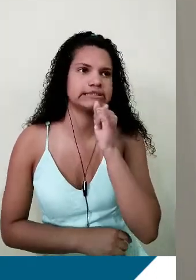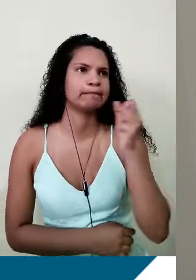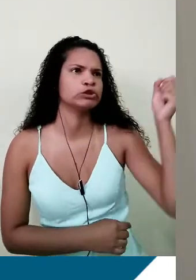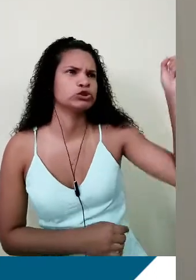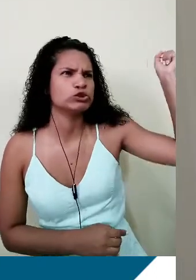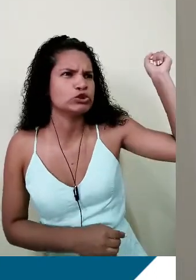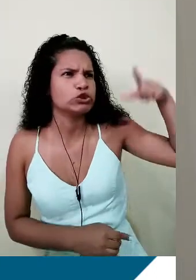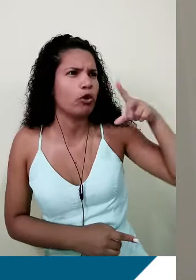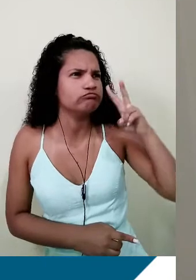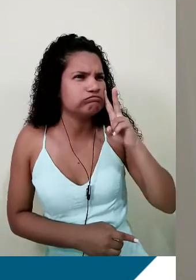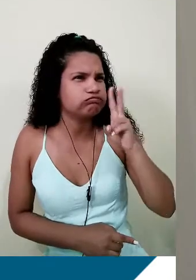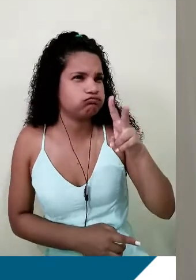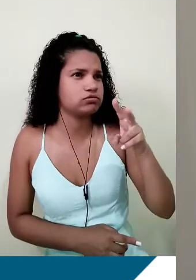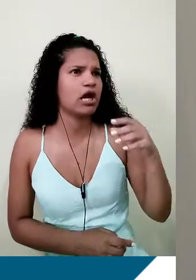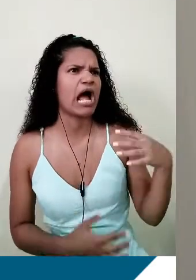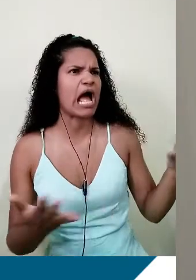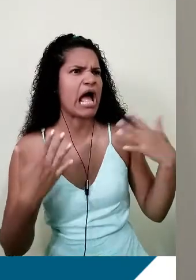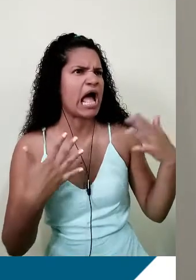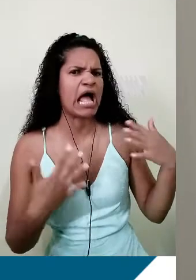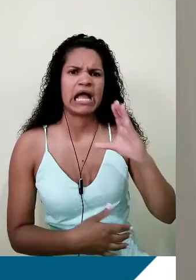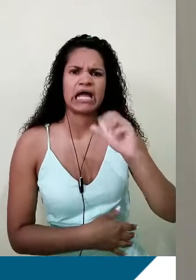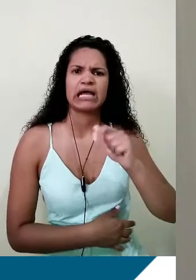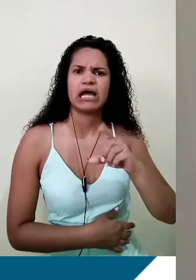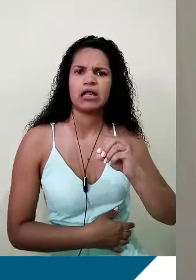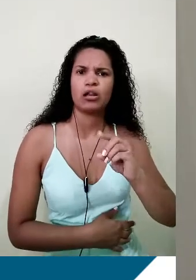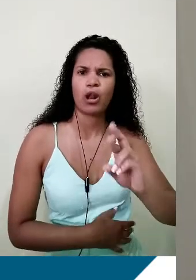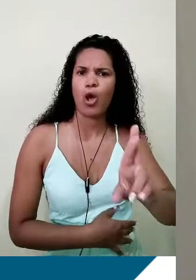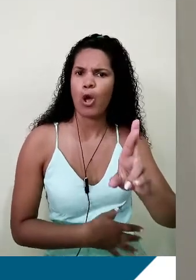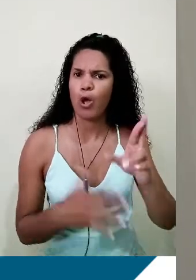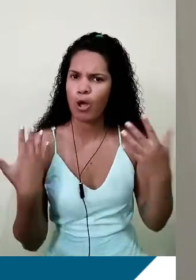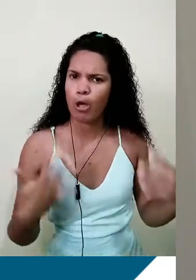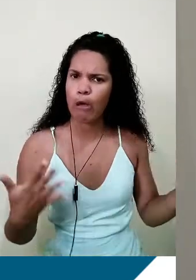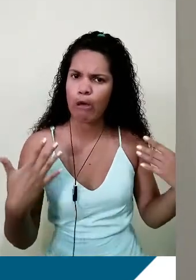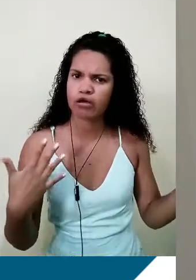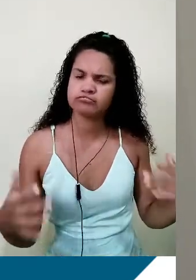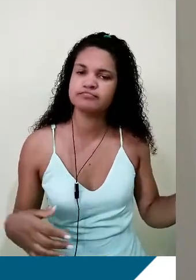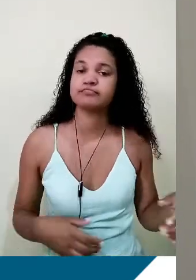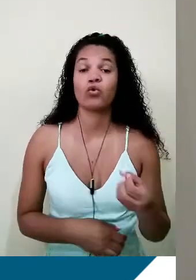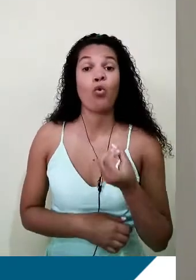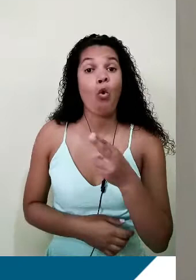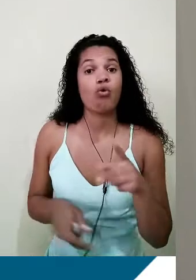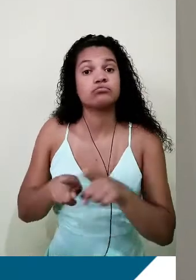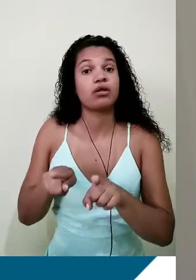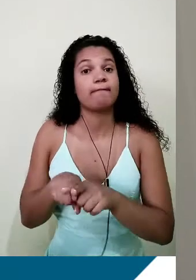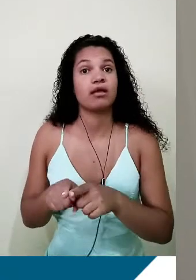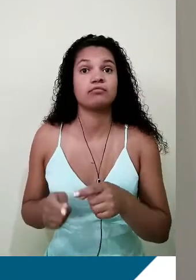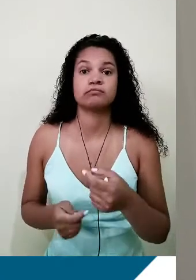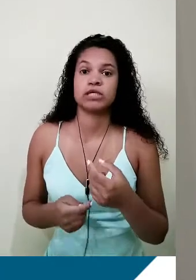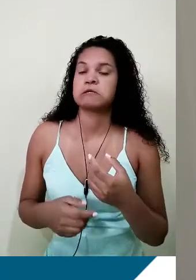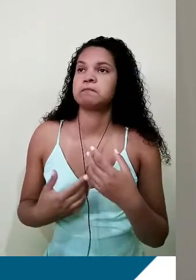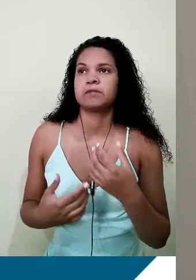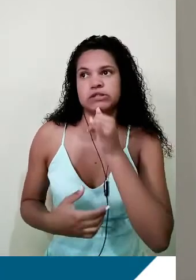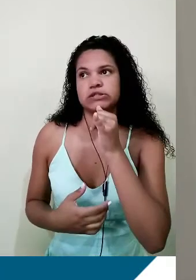dias muito ensolarados que está muito calor, ou em situações que a gente